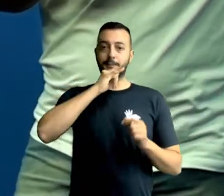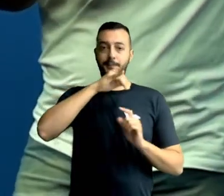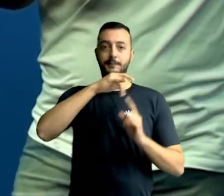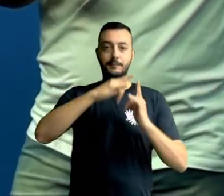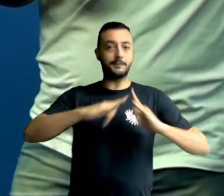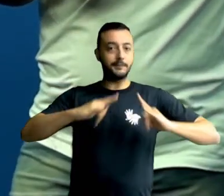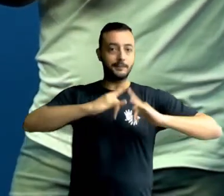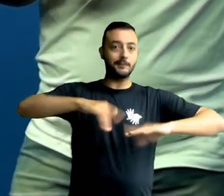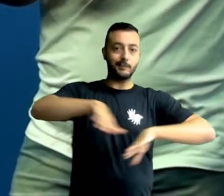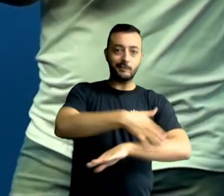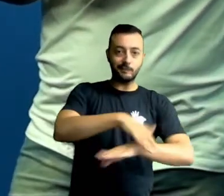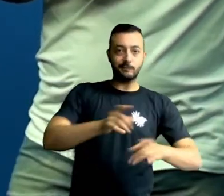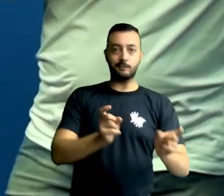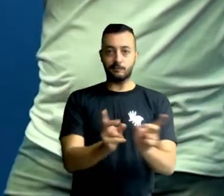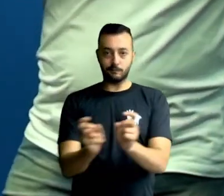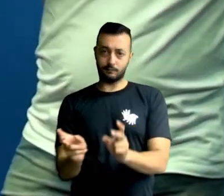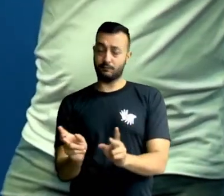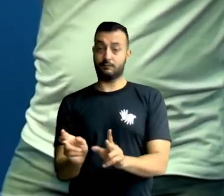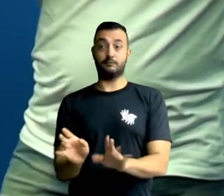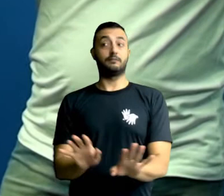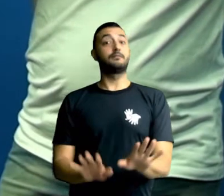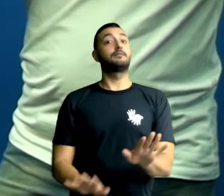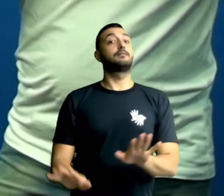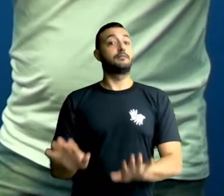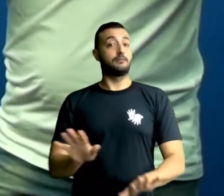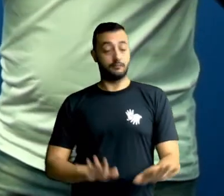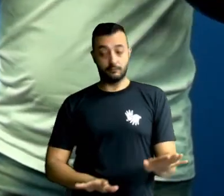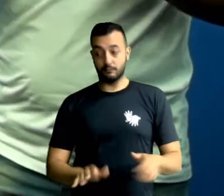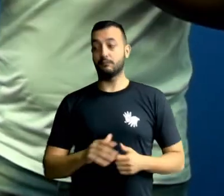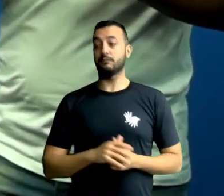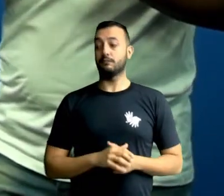em barraquinhas que você vê na rua que não possui